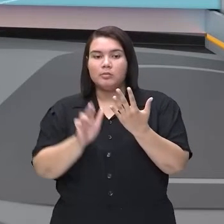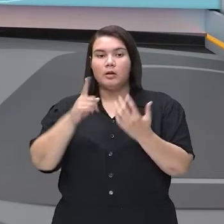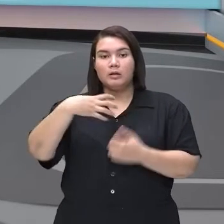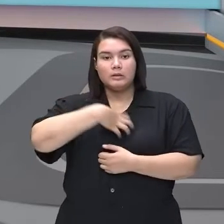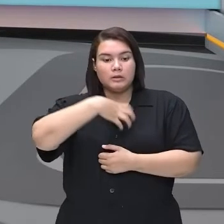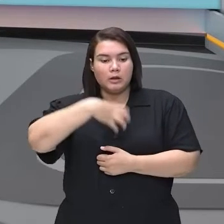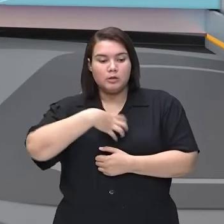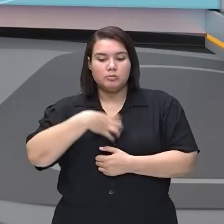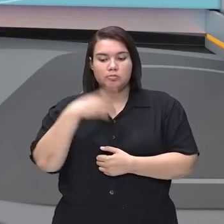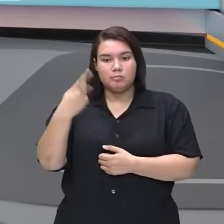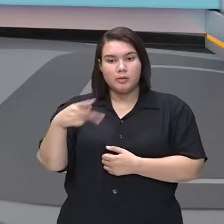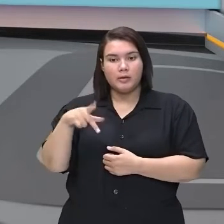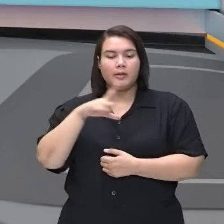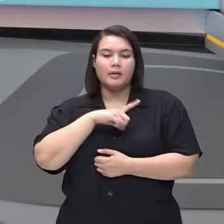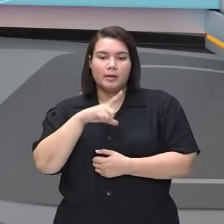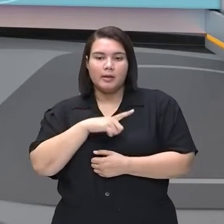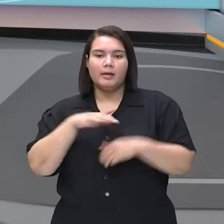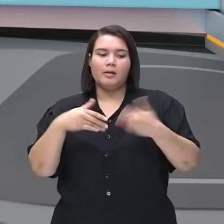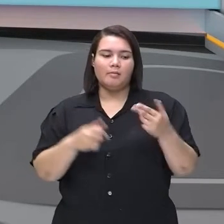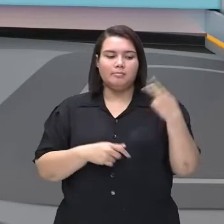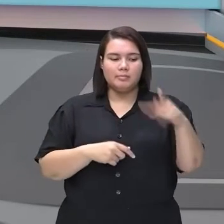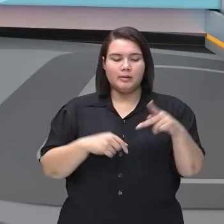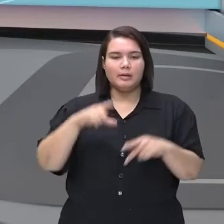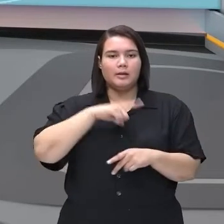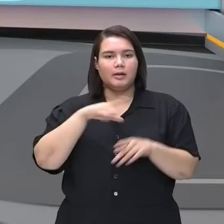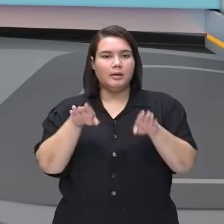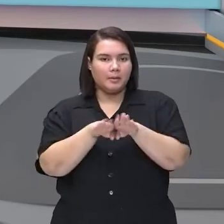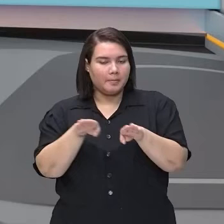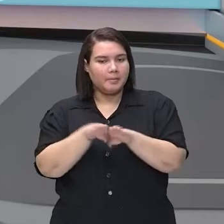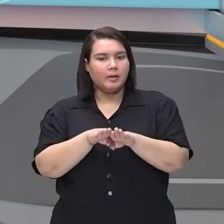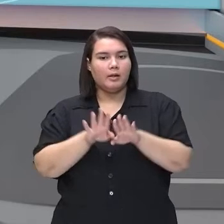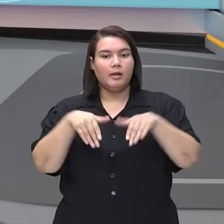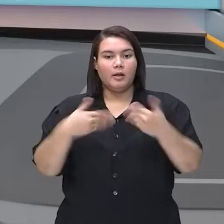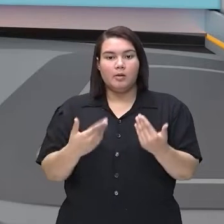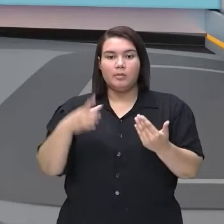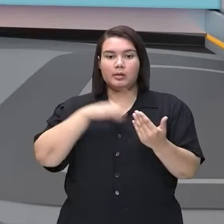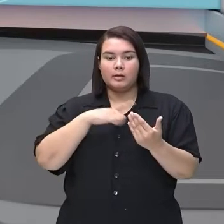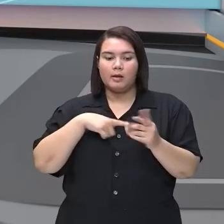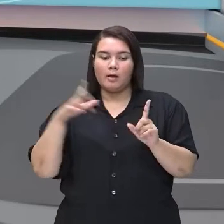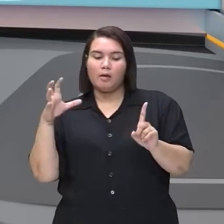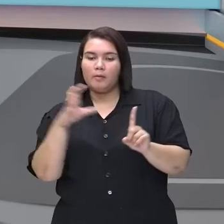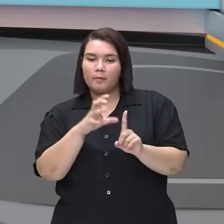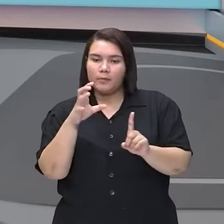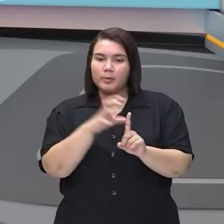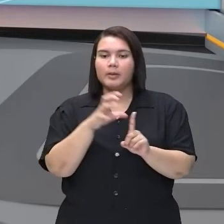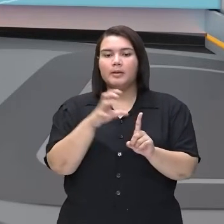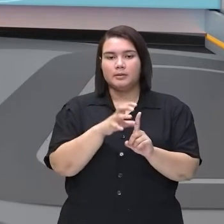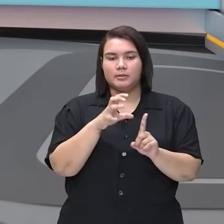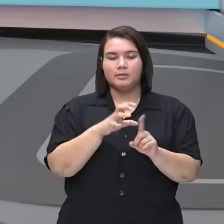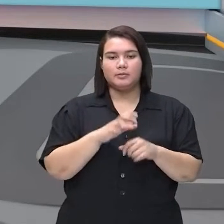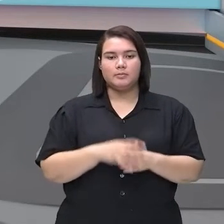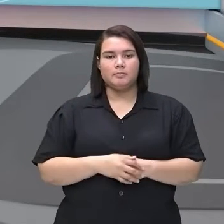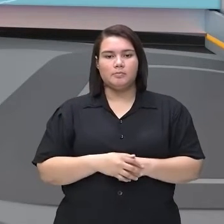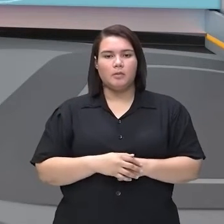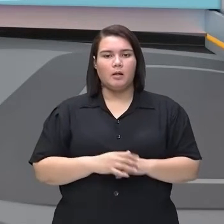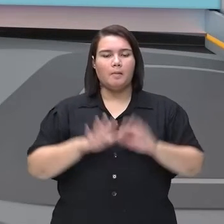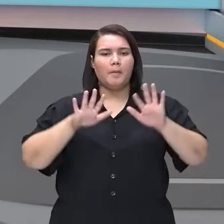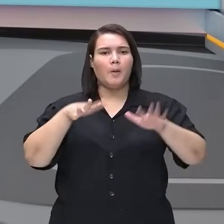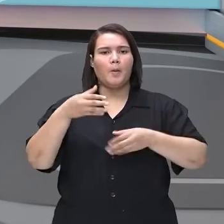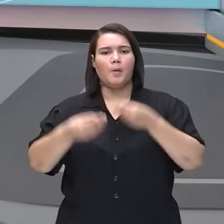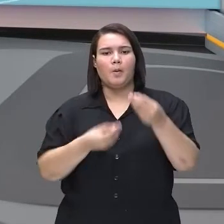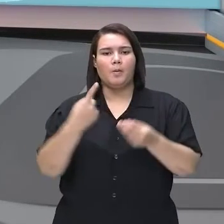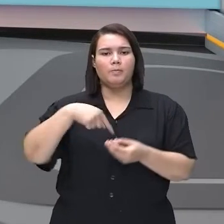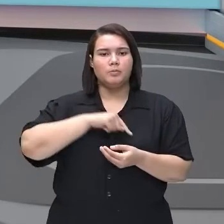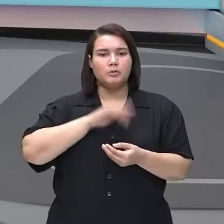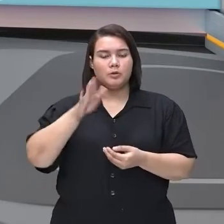deuses gregos tinham, os romanos também passam a ter. Então a gente vai ter essa influência aí. E afinal de contas, como a gente já